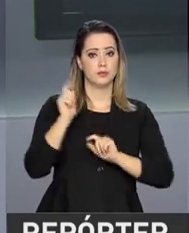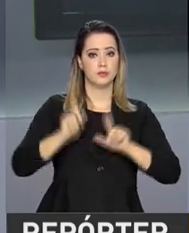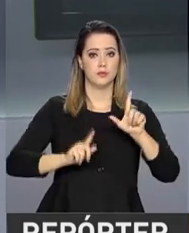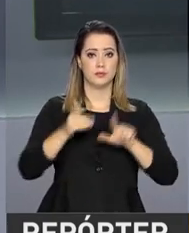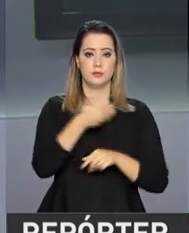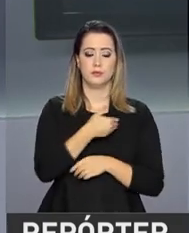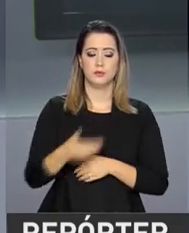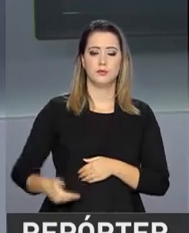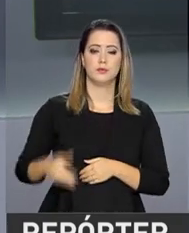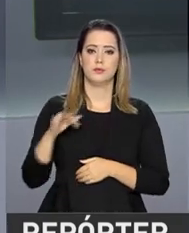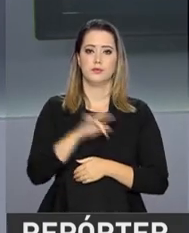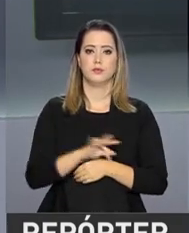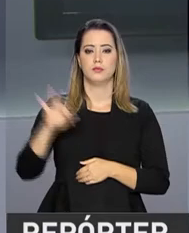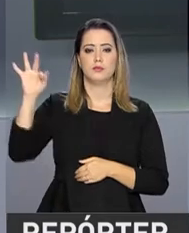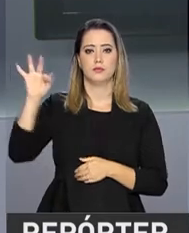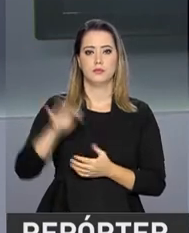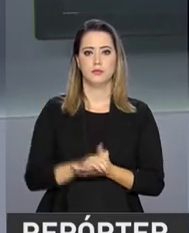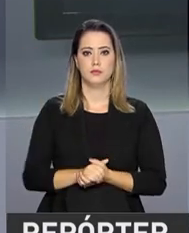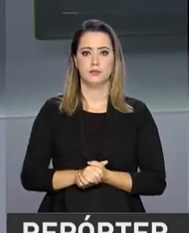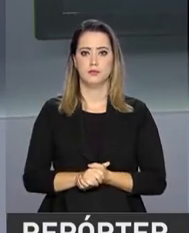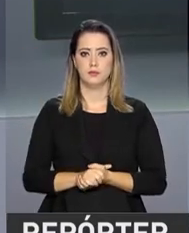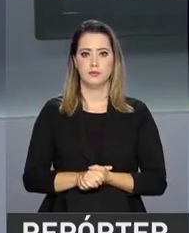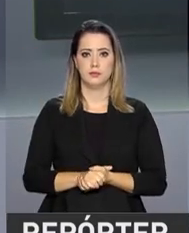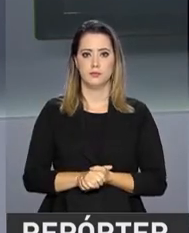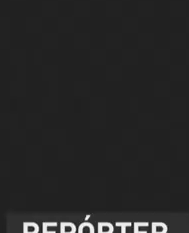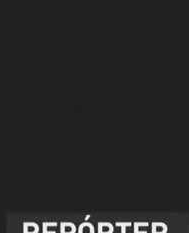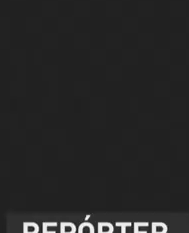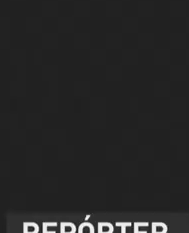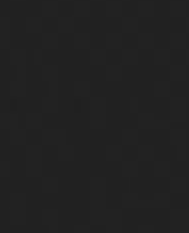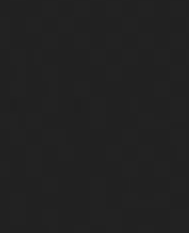com a gente ele br a tv do governo federal